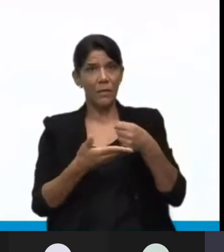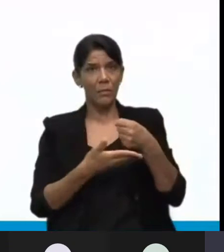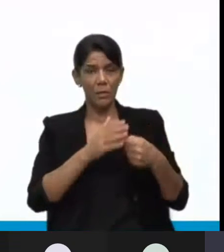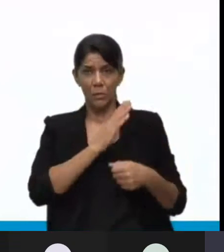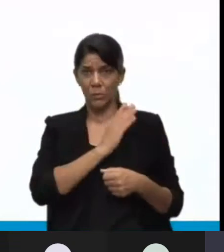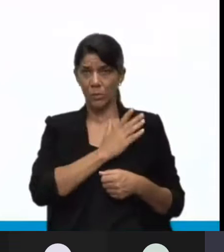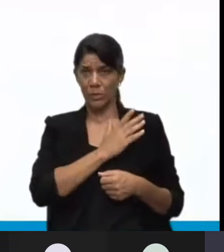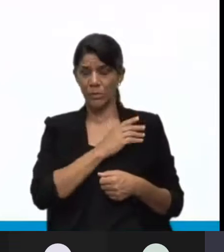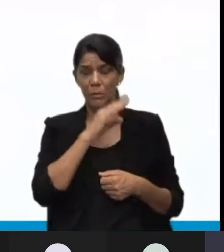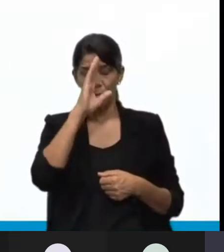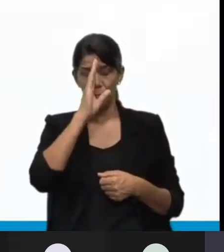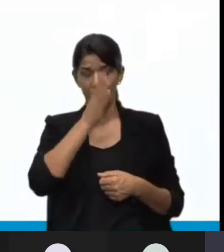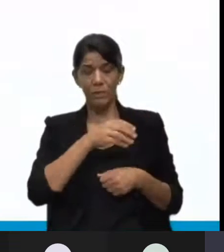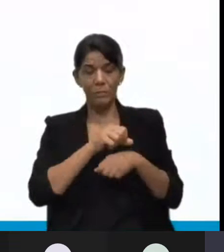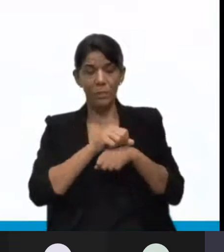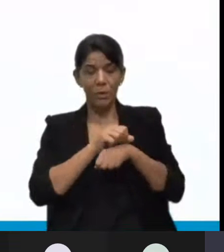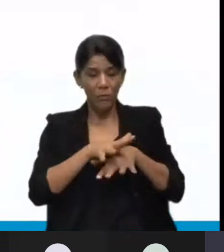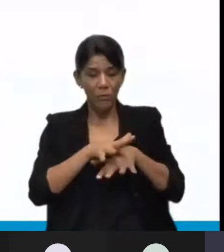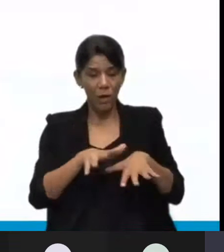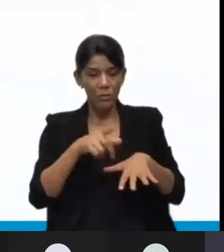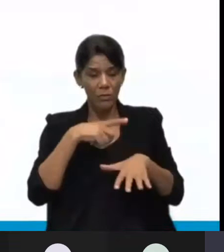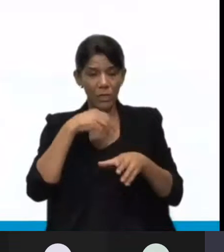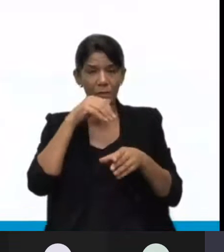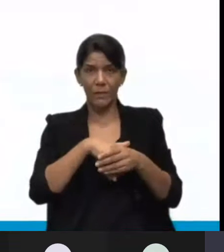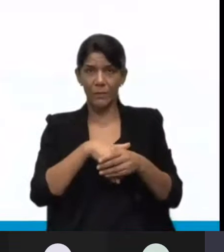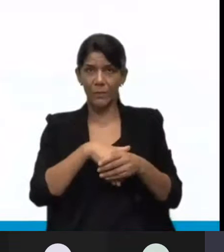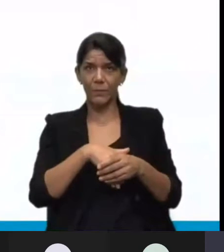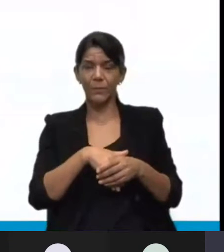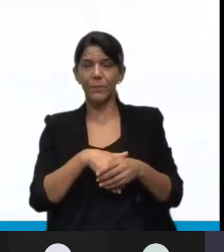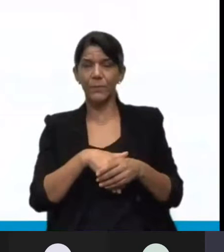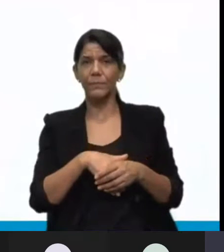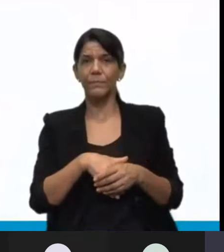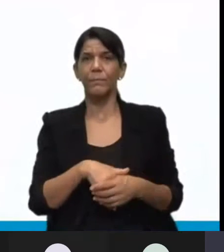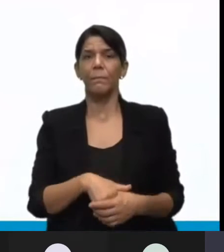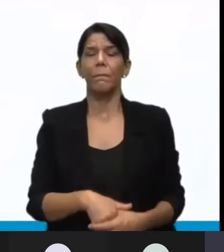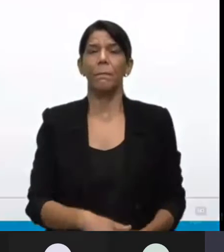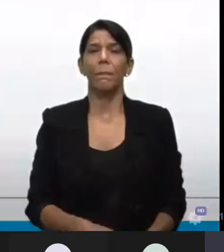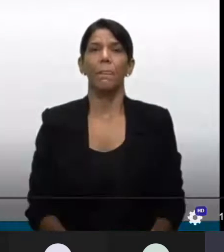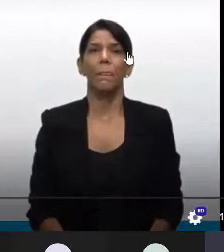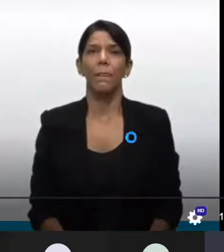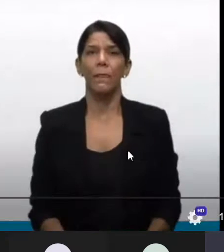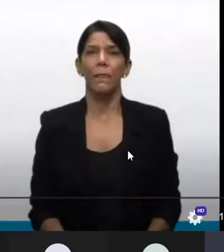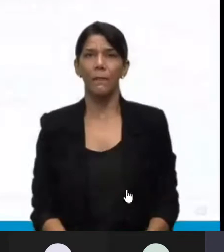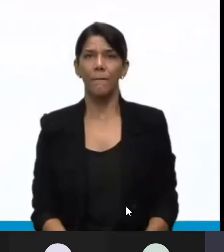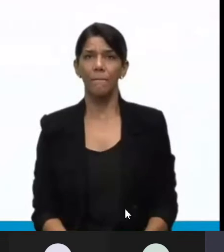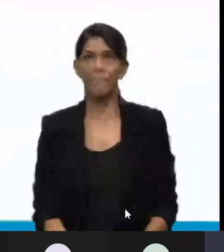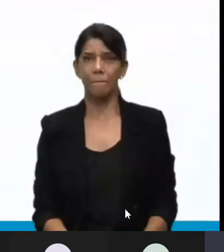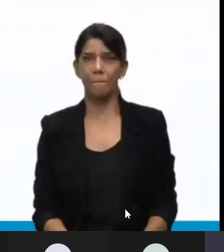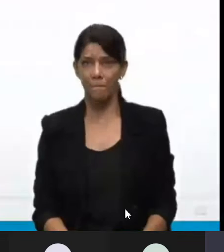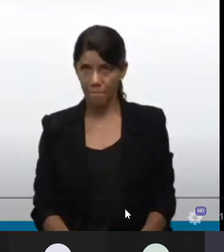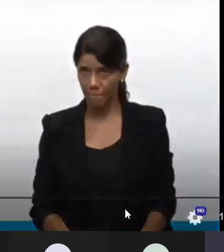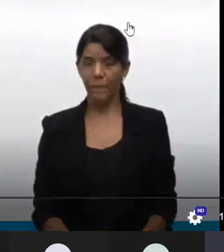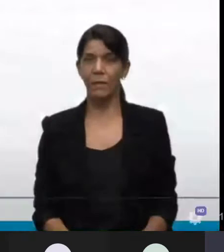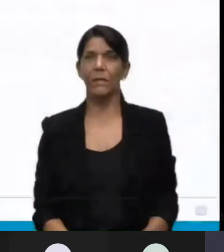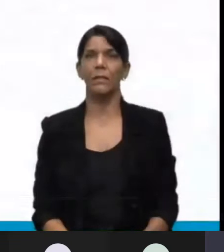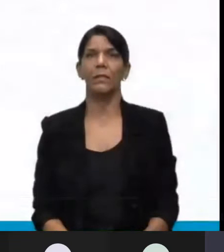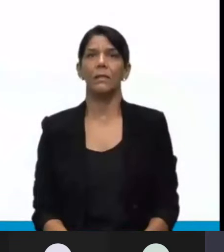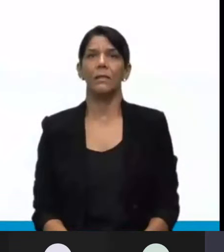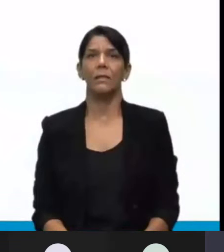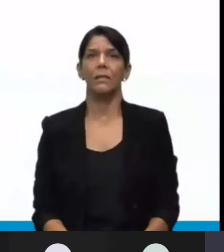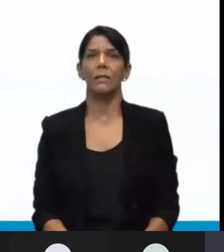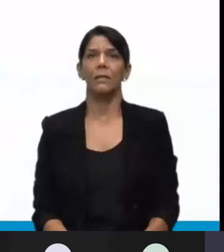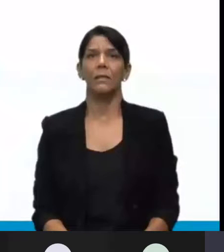Então, quais são os principais vasos que nós temos aqui? Nós temos aqui a veia cava superior, que vai chegar aqui